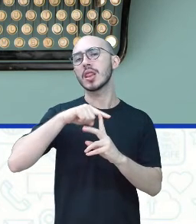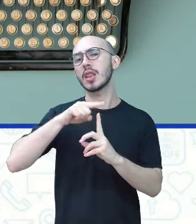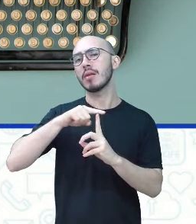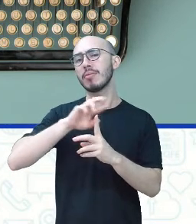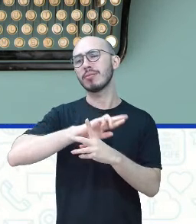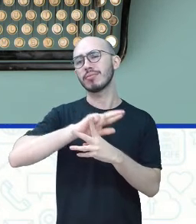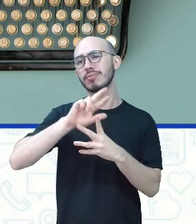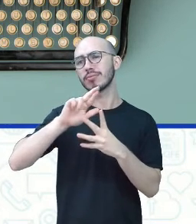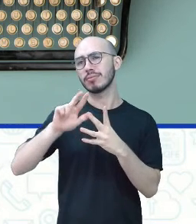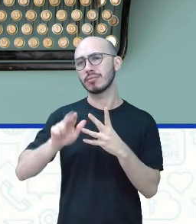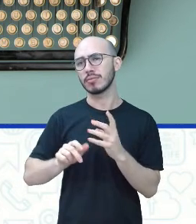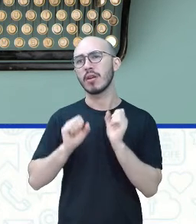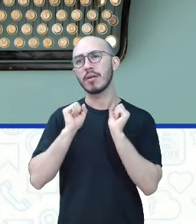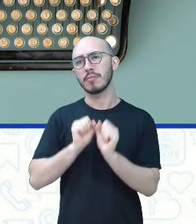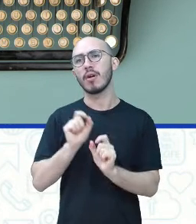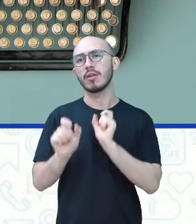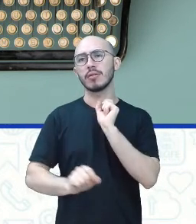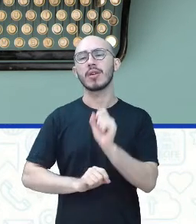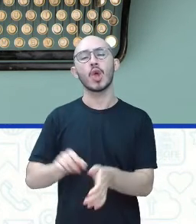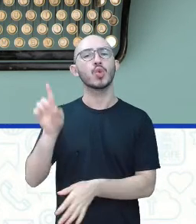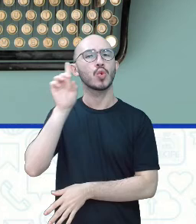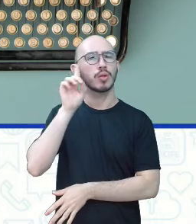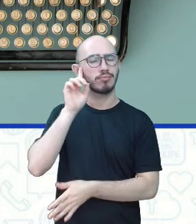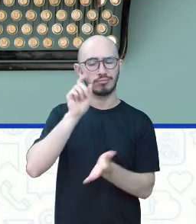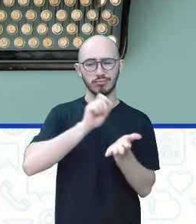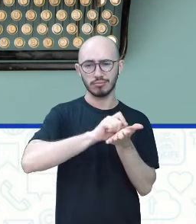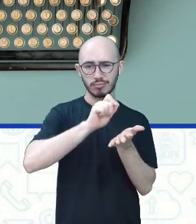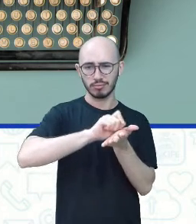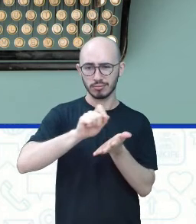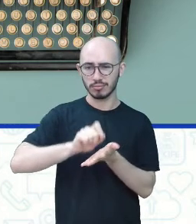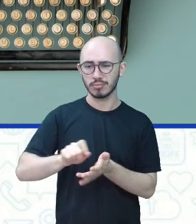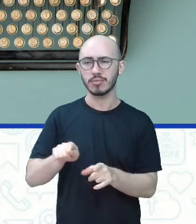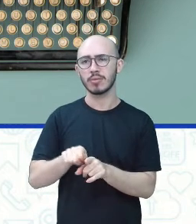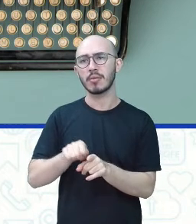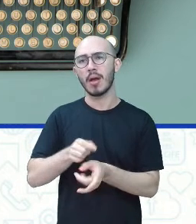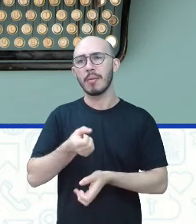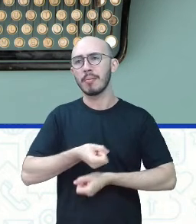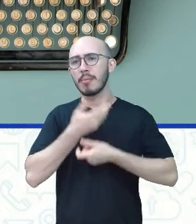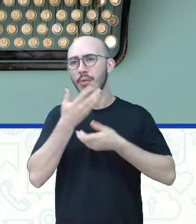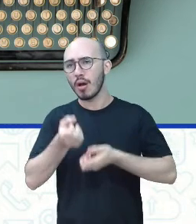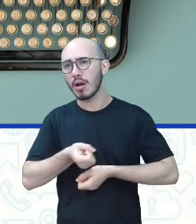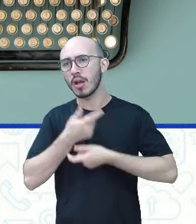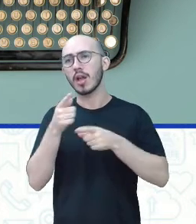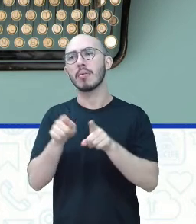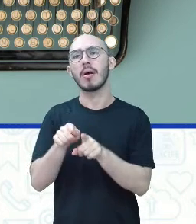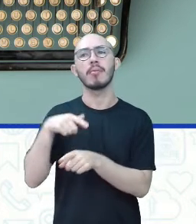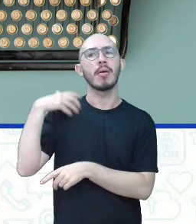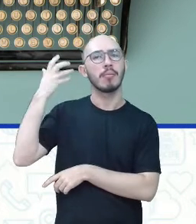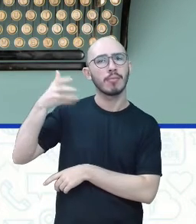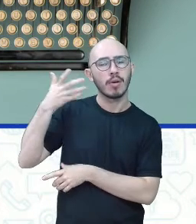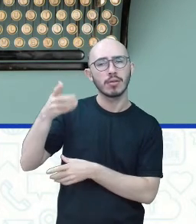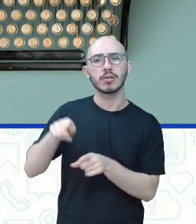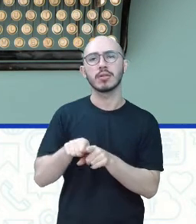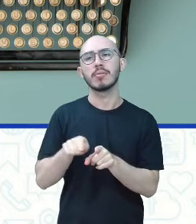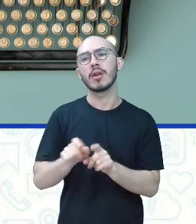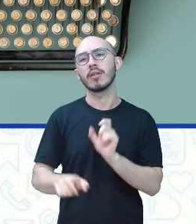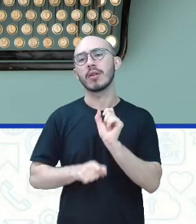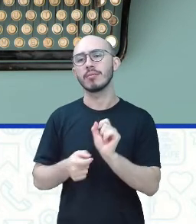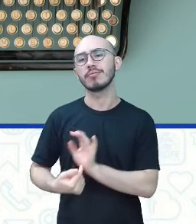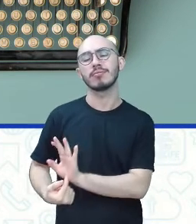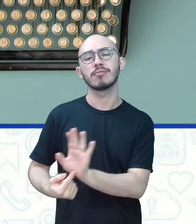como quais? Diários, memórias, poemas. Afinal, todas essas expressões artísticas, elas podem também